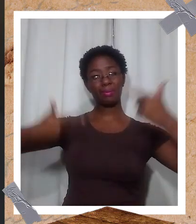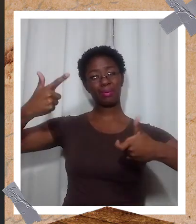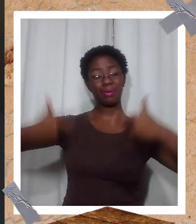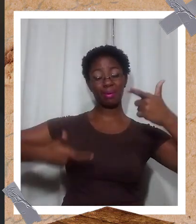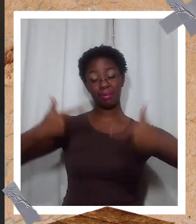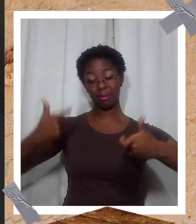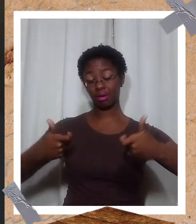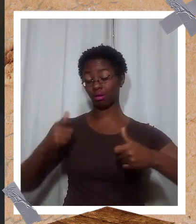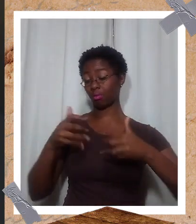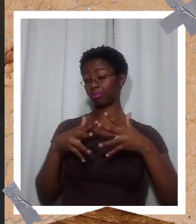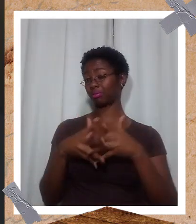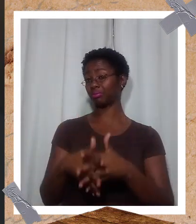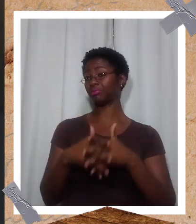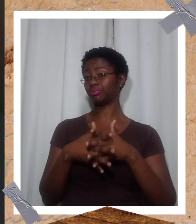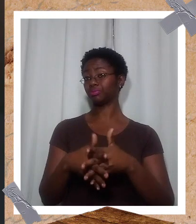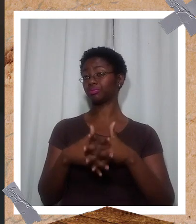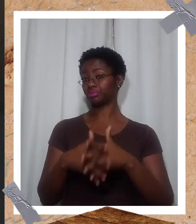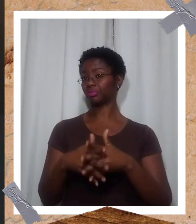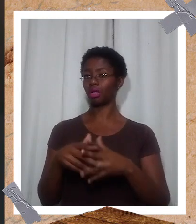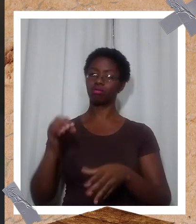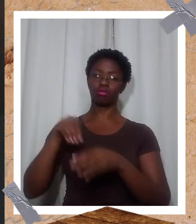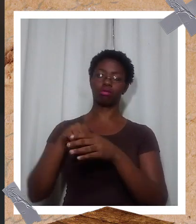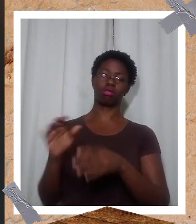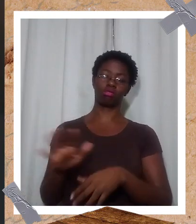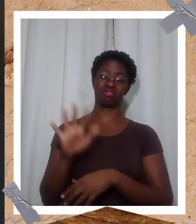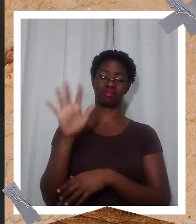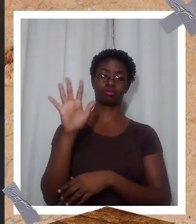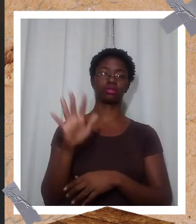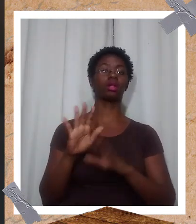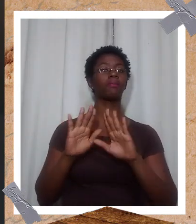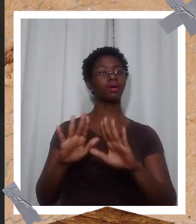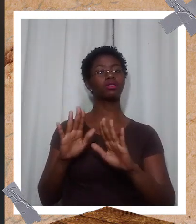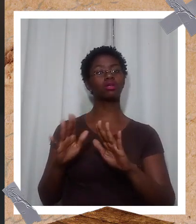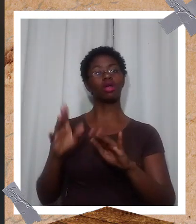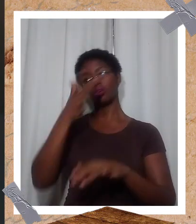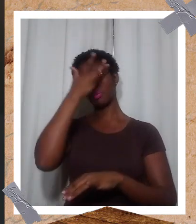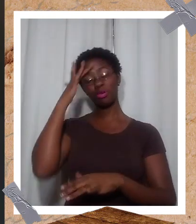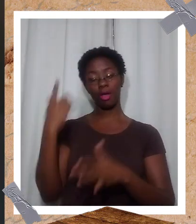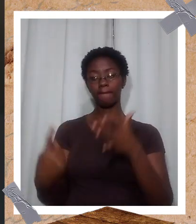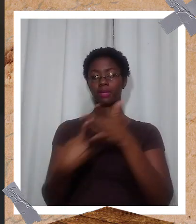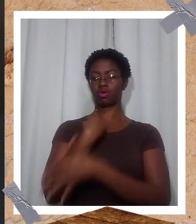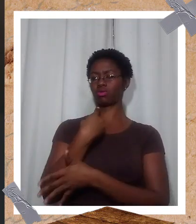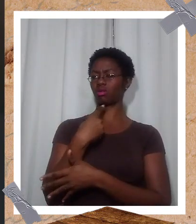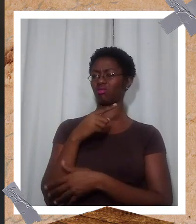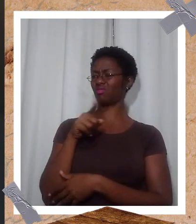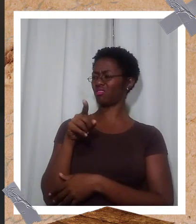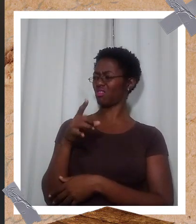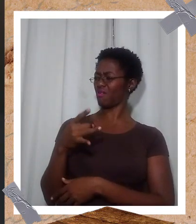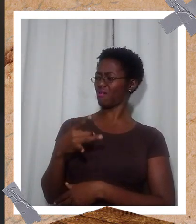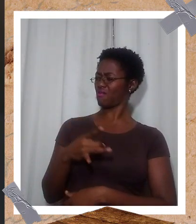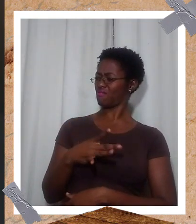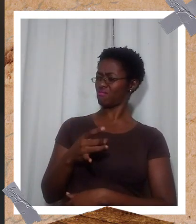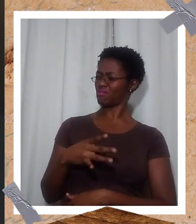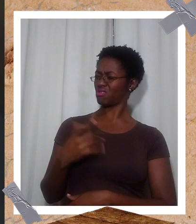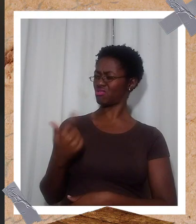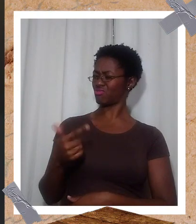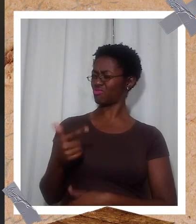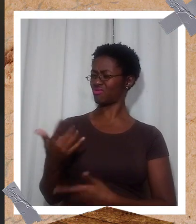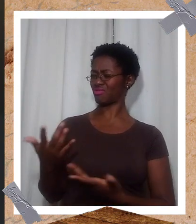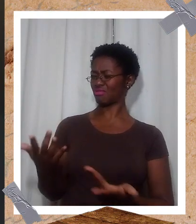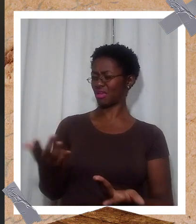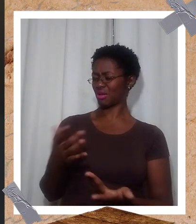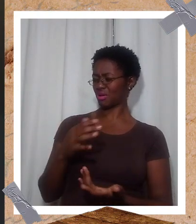confrontos nas comunidades, e as pessoas elas me perguntavam se eu não tinha medo, assim, de em algum momento